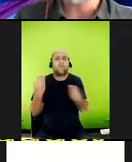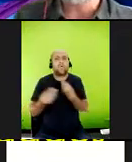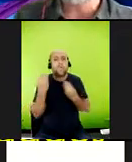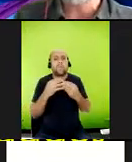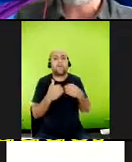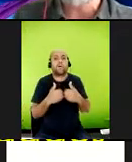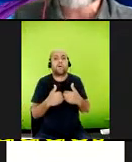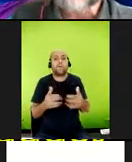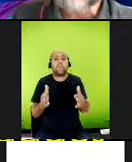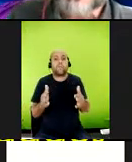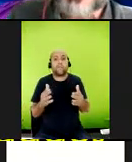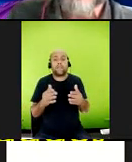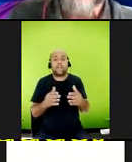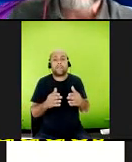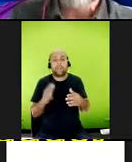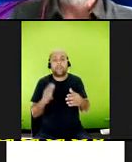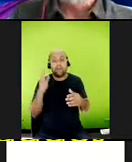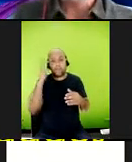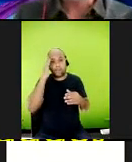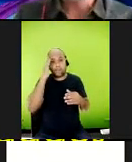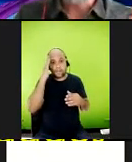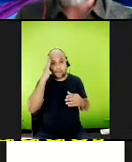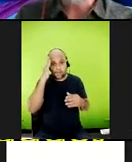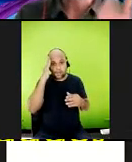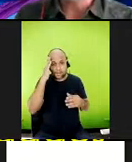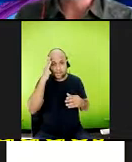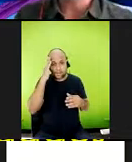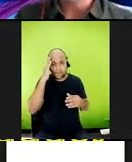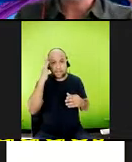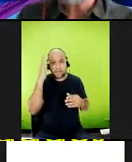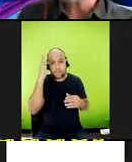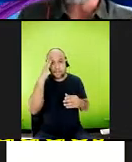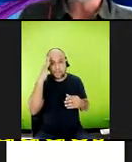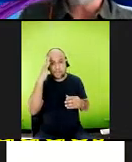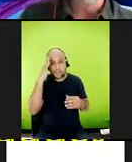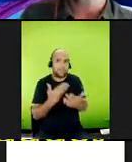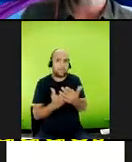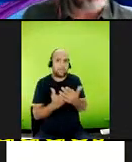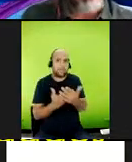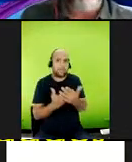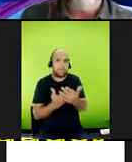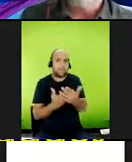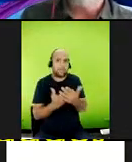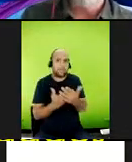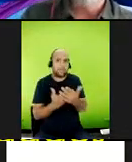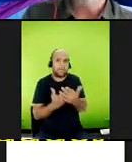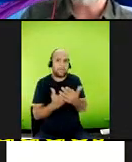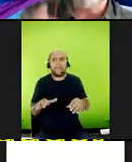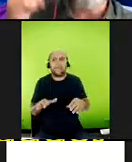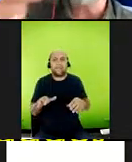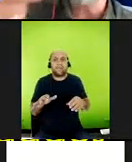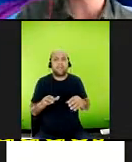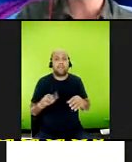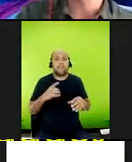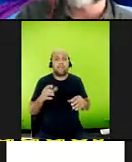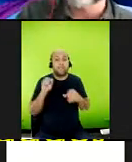Qual é a questão de gênero nas escolas não tem ensinar sexo mas para ensinar as crianças a se defenderem do sexo errado né